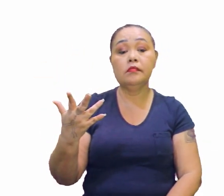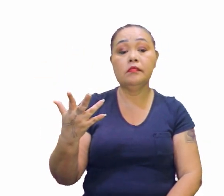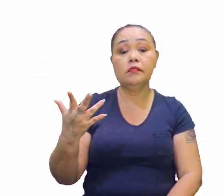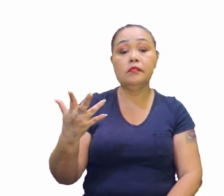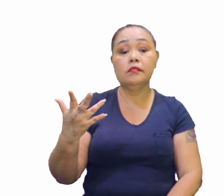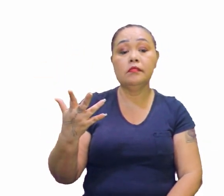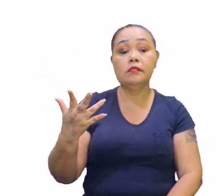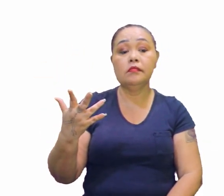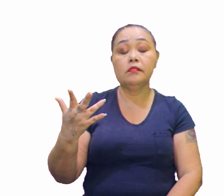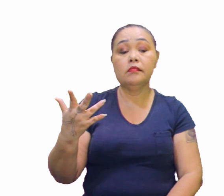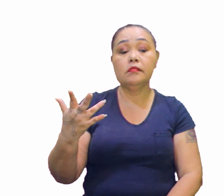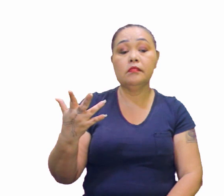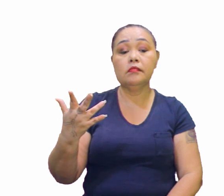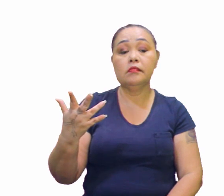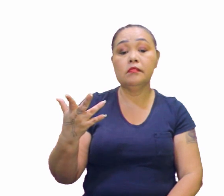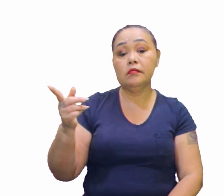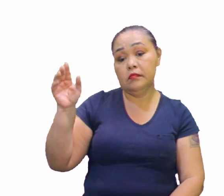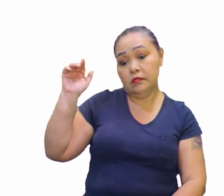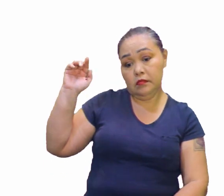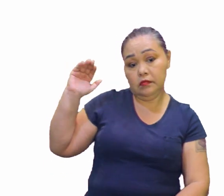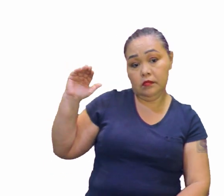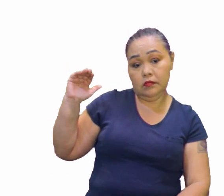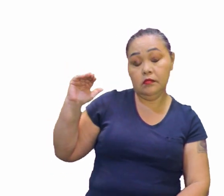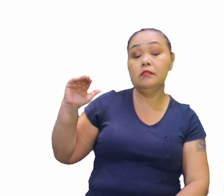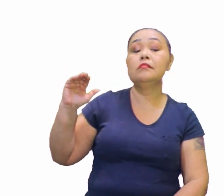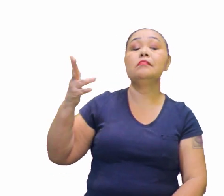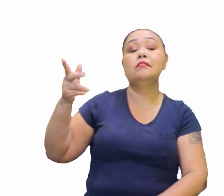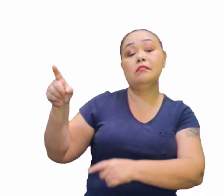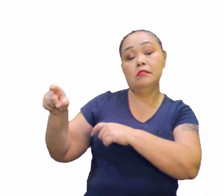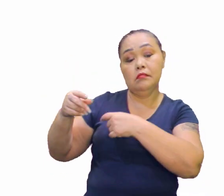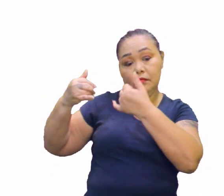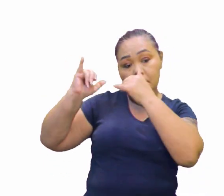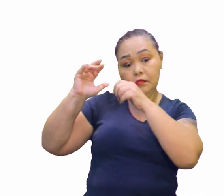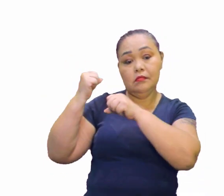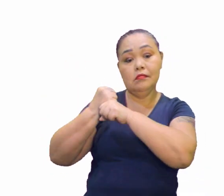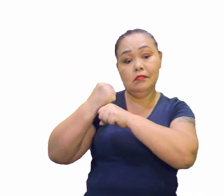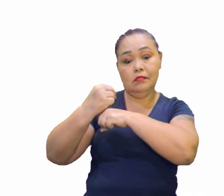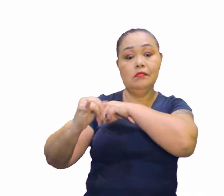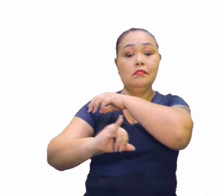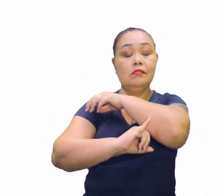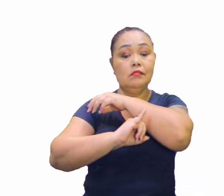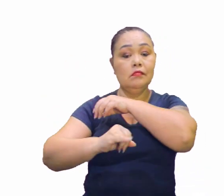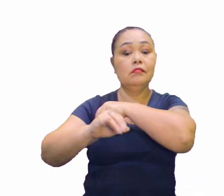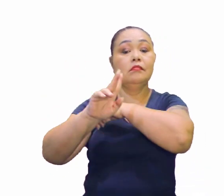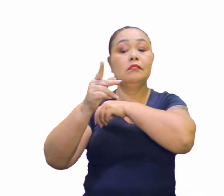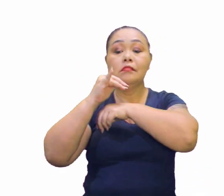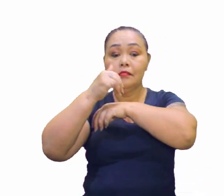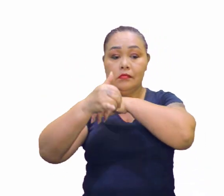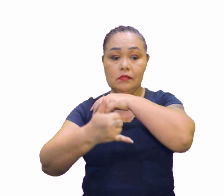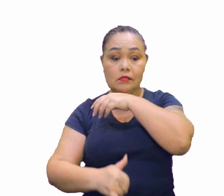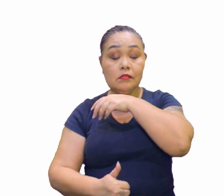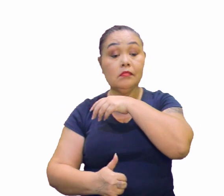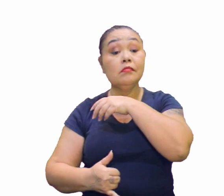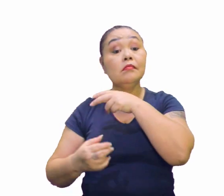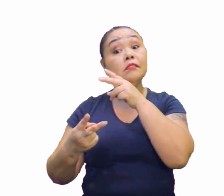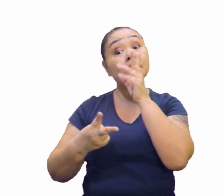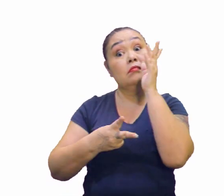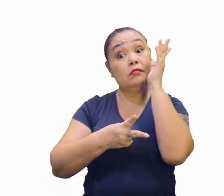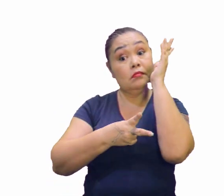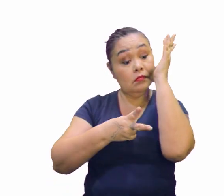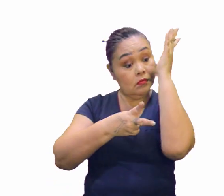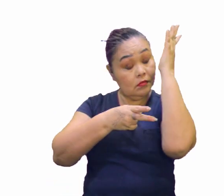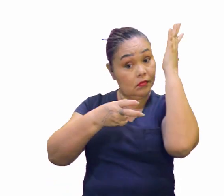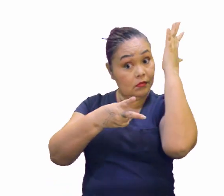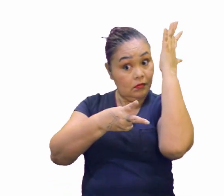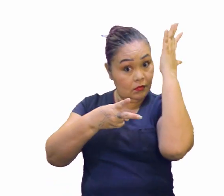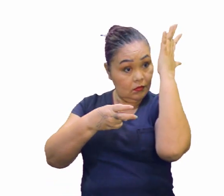Então, está aqui, ó, agricultura e pecuária, obras de infraestrutura, rodovias e hidrelétricas, a